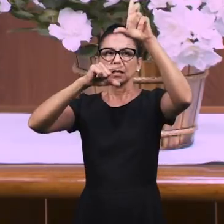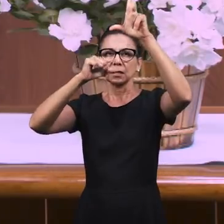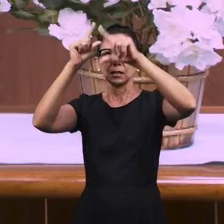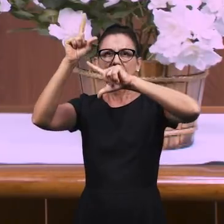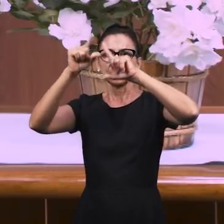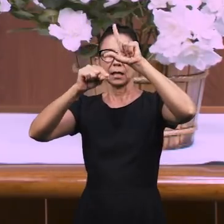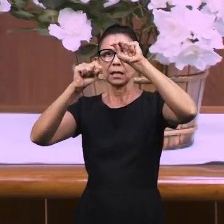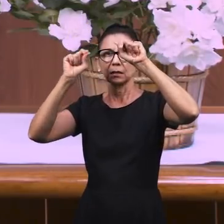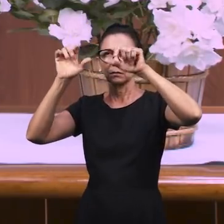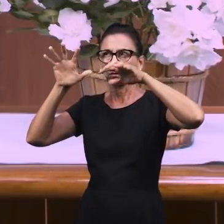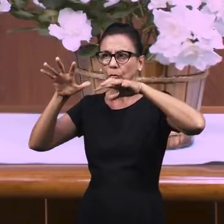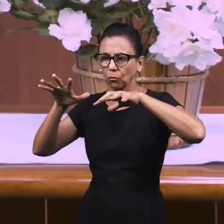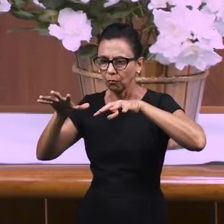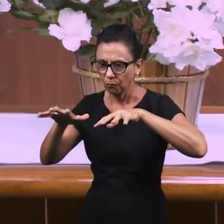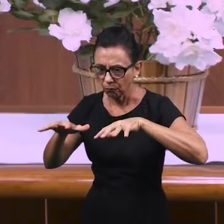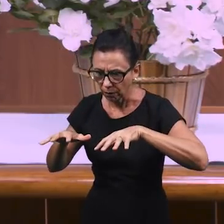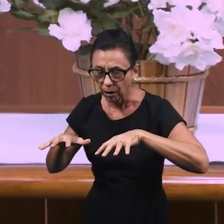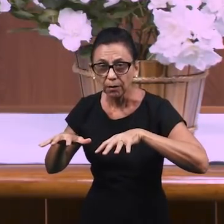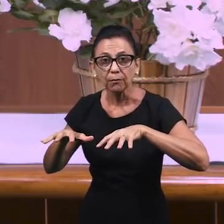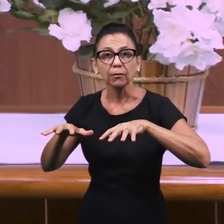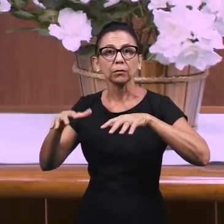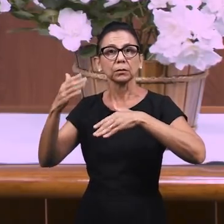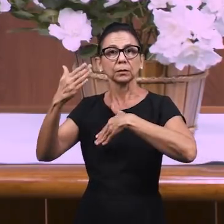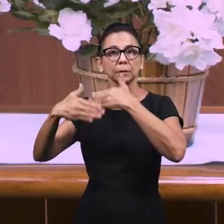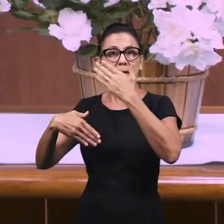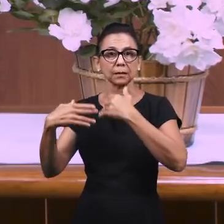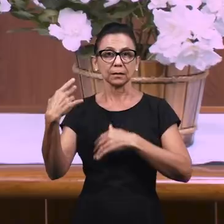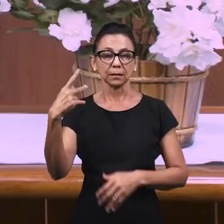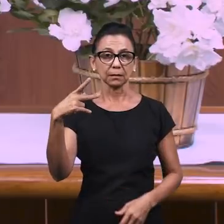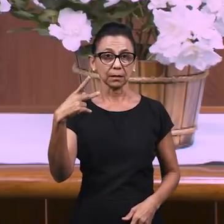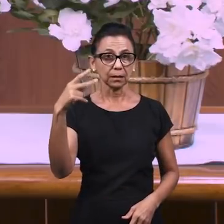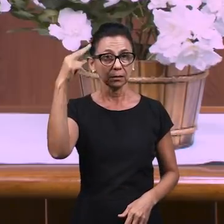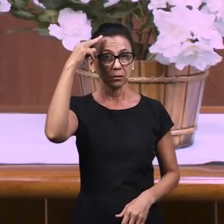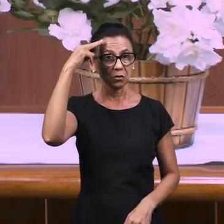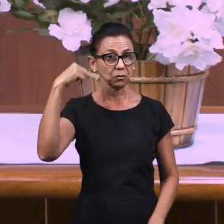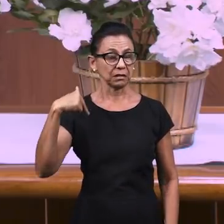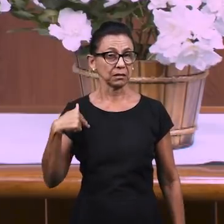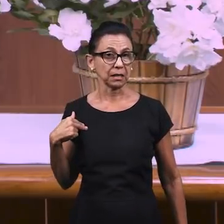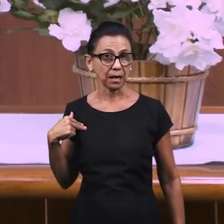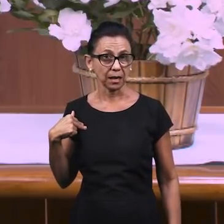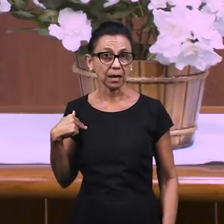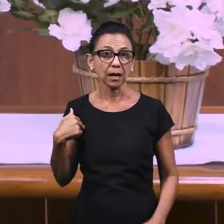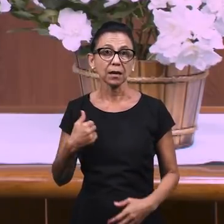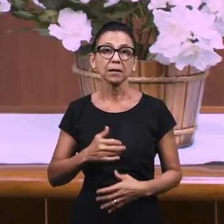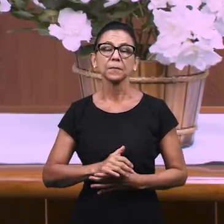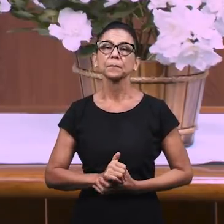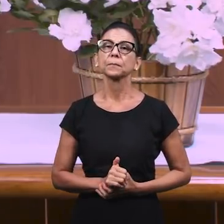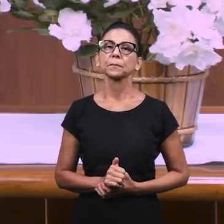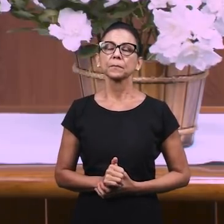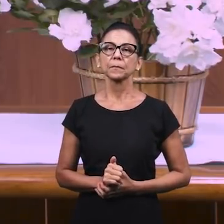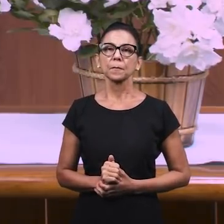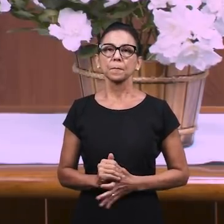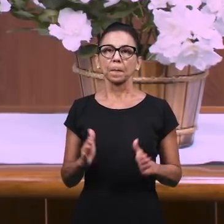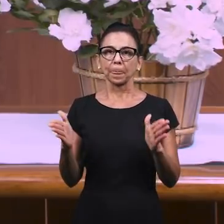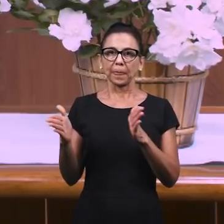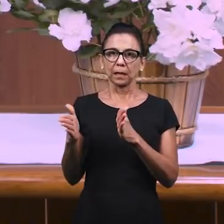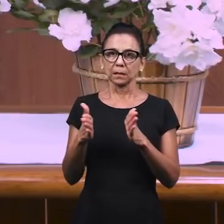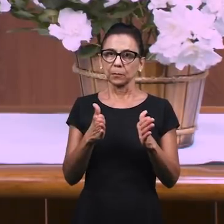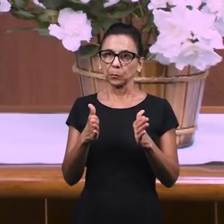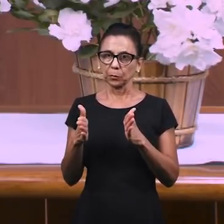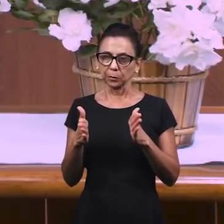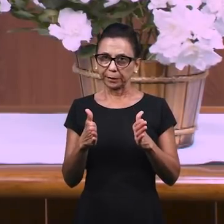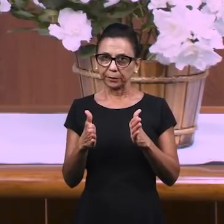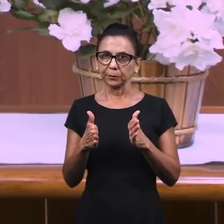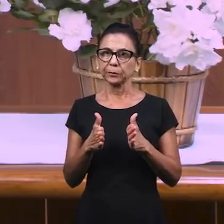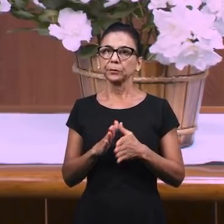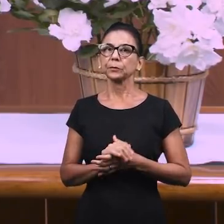tinha na vida dele. Nessa época, nessa fase da vida que vocês estão vivendo, é muito comum o Senhor mostrar aos jovens,